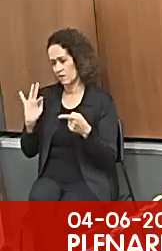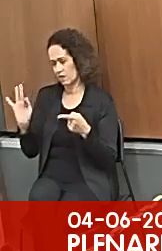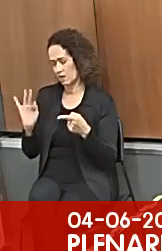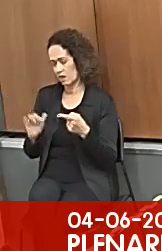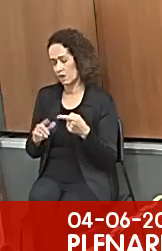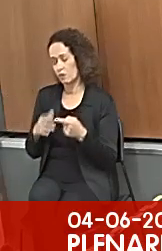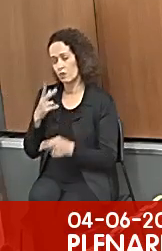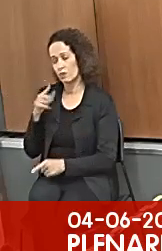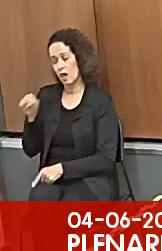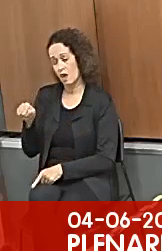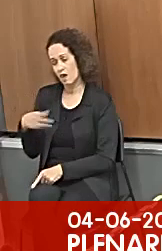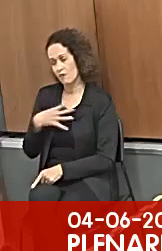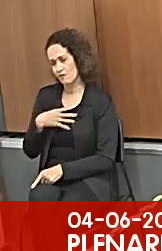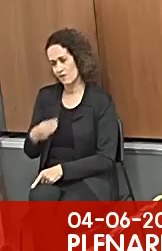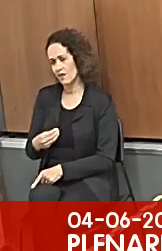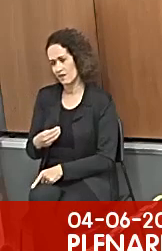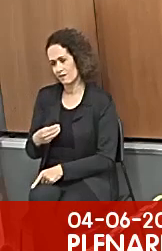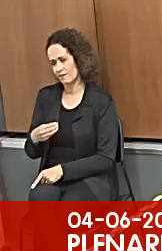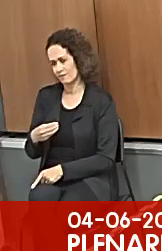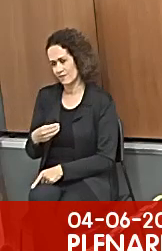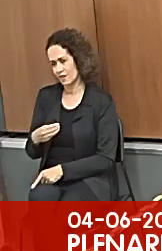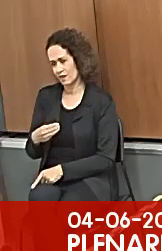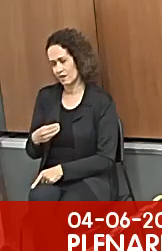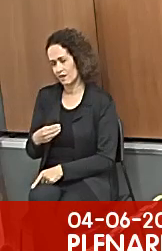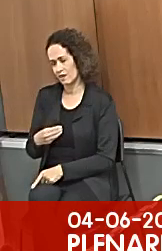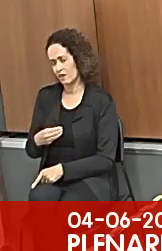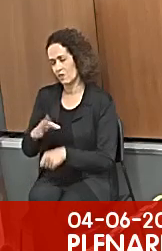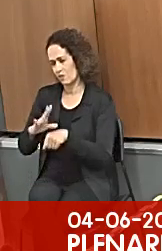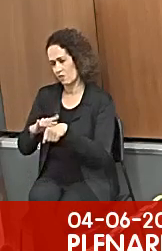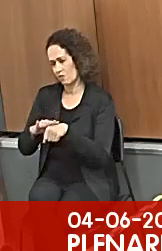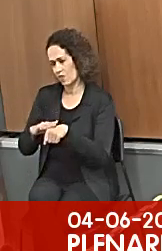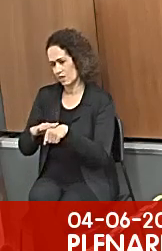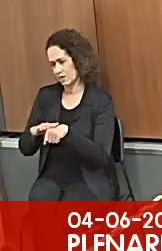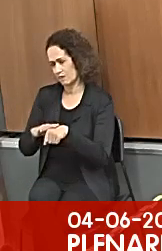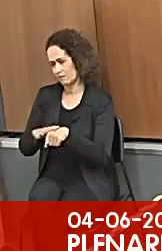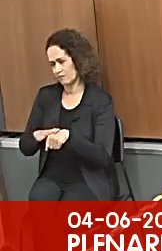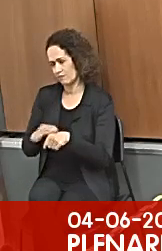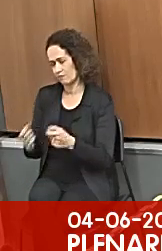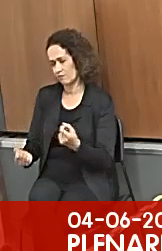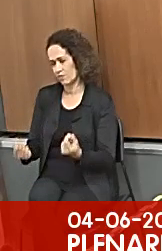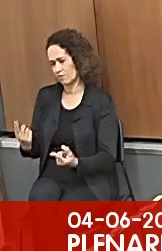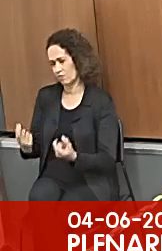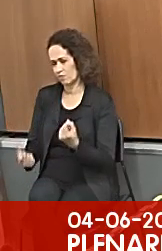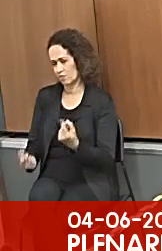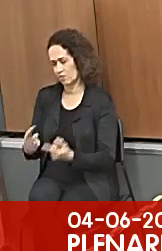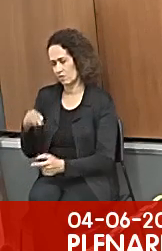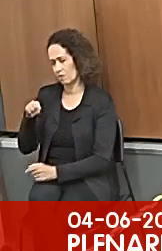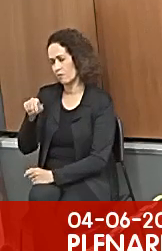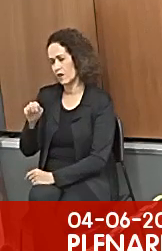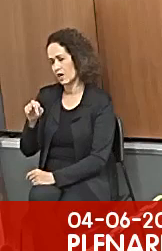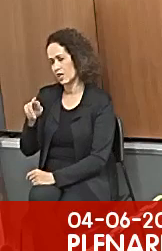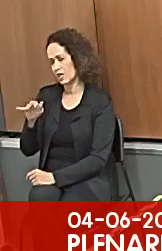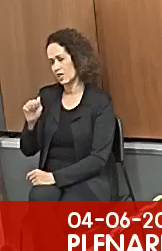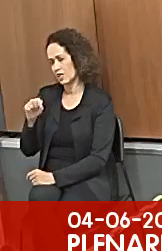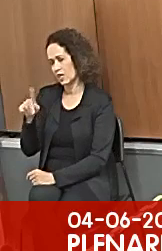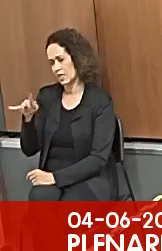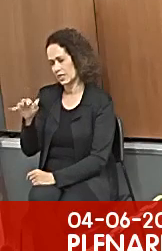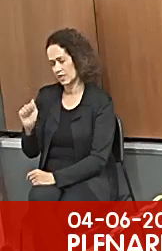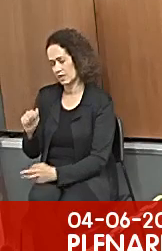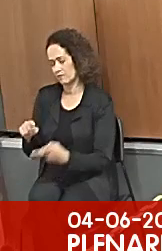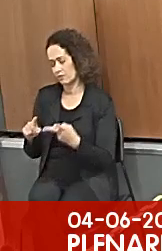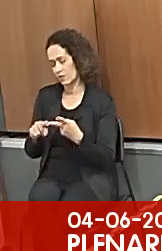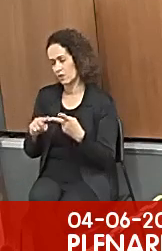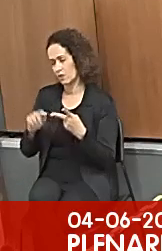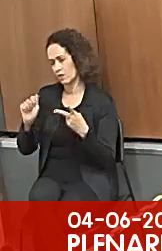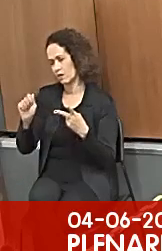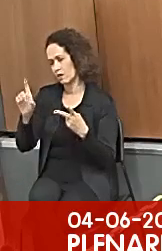e é o pai da Mariazinha. A Mariazinha é filha do Marcelo, que é um deputado federal. E tem o Adriano, que é meu outro